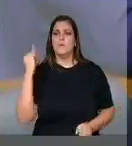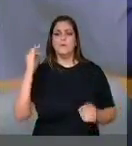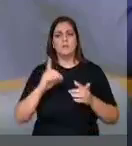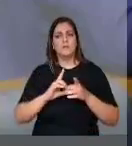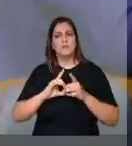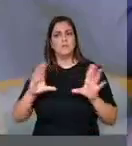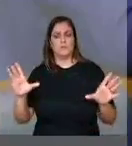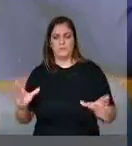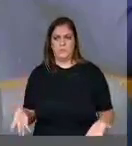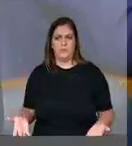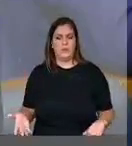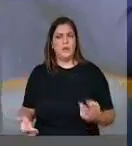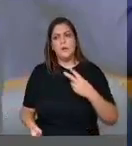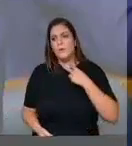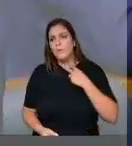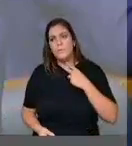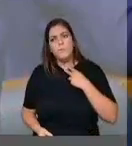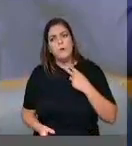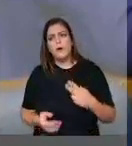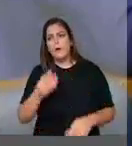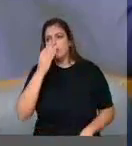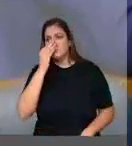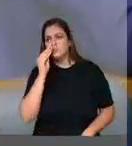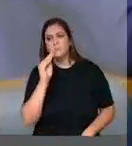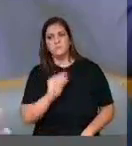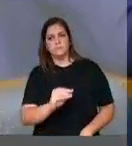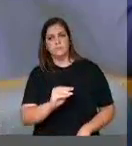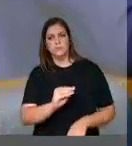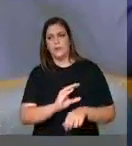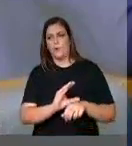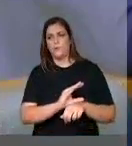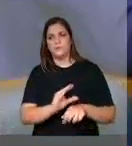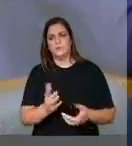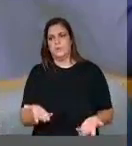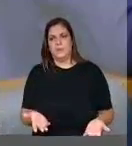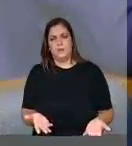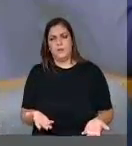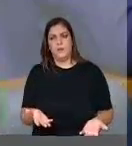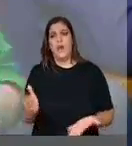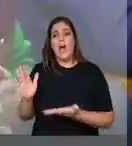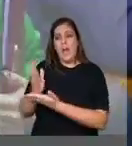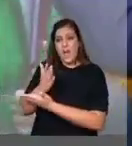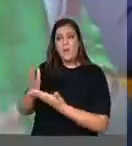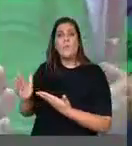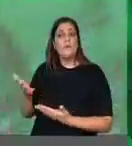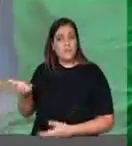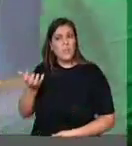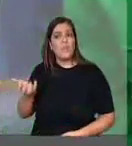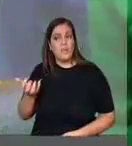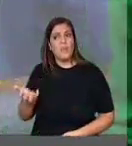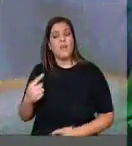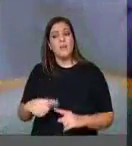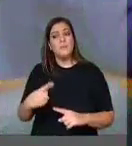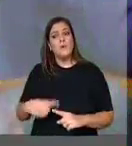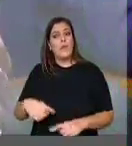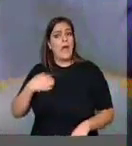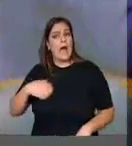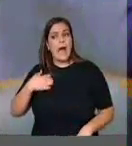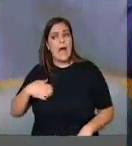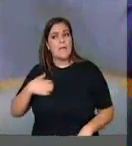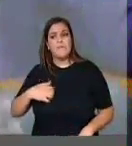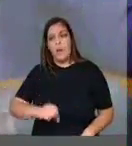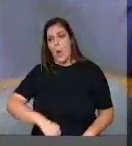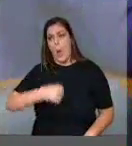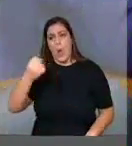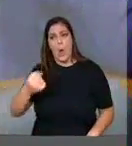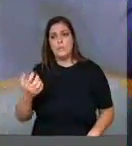brasileira. Não podemos atropelar essa Constituição. E é isso, inclusive, que alguns setores pregam. Pelo ódio, pela raiva, pela